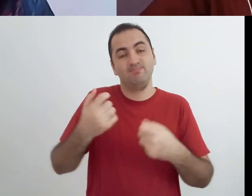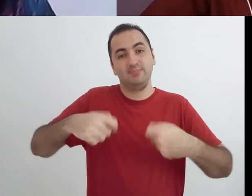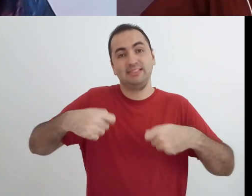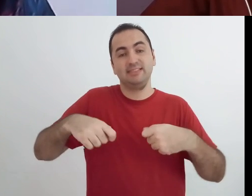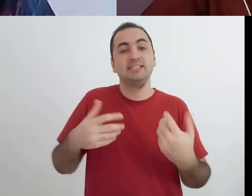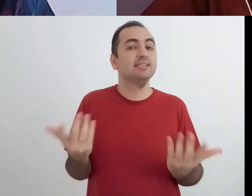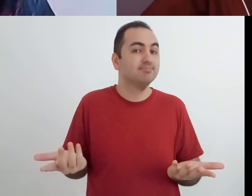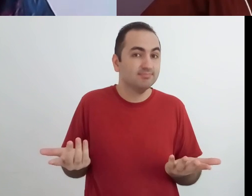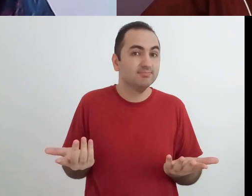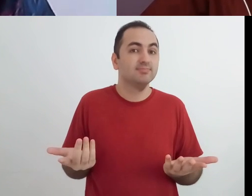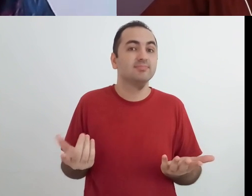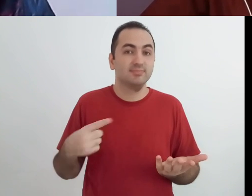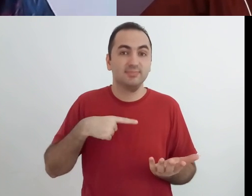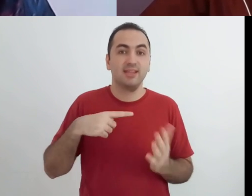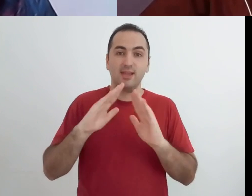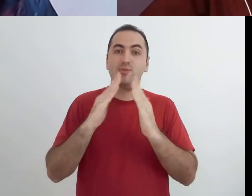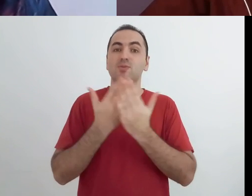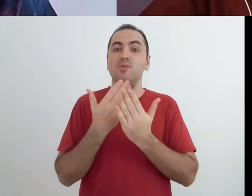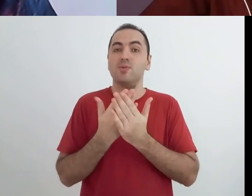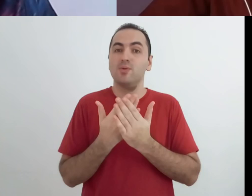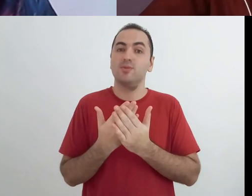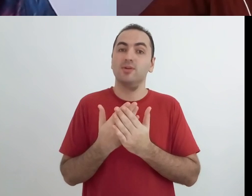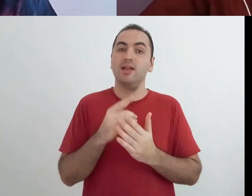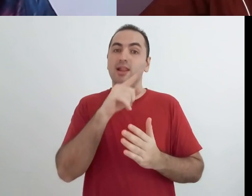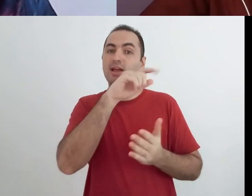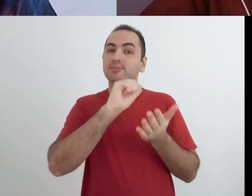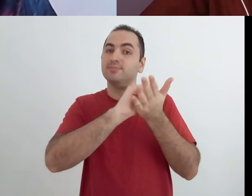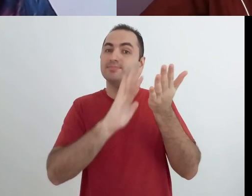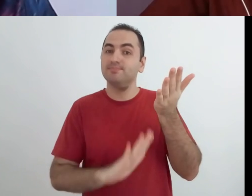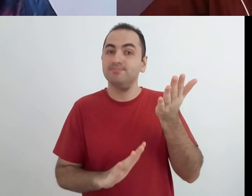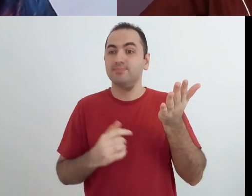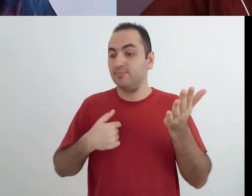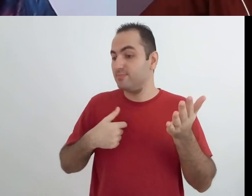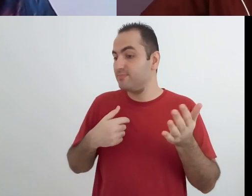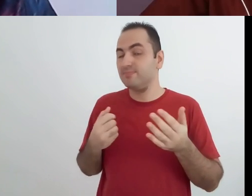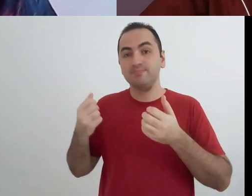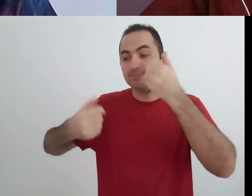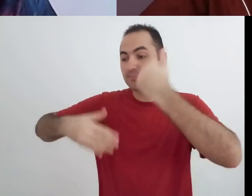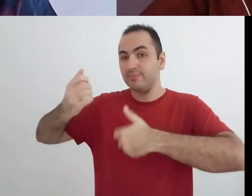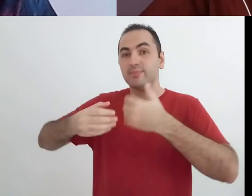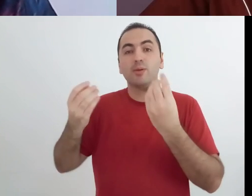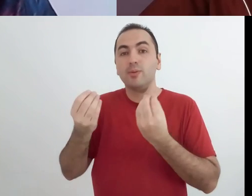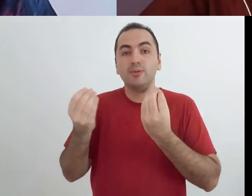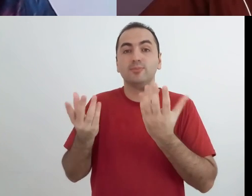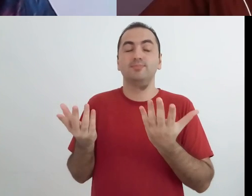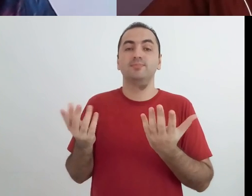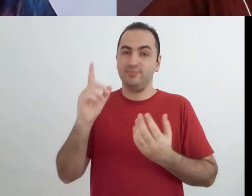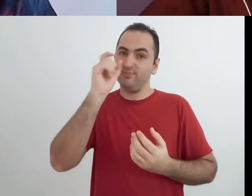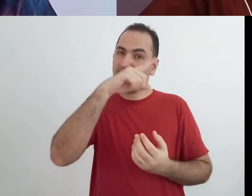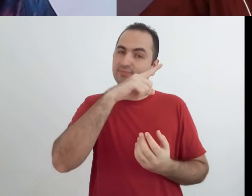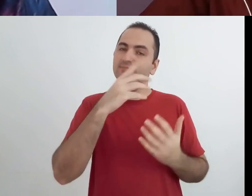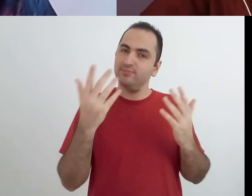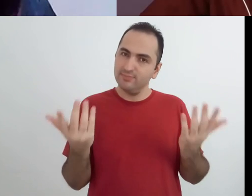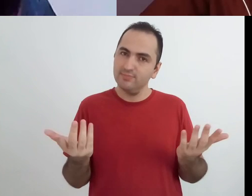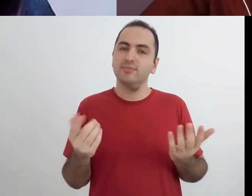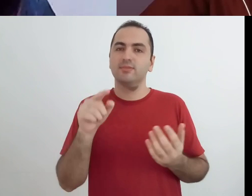chega matéria para estudar, mas como explicar? Então, estamos aí para isso.